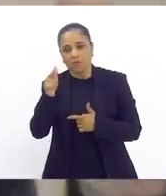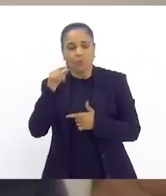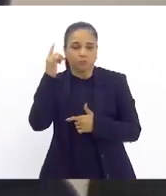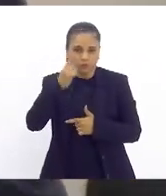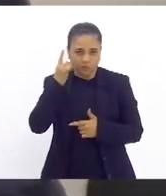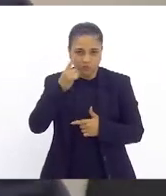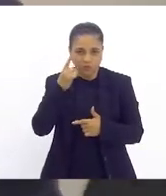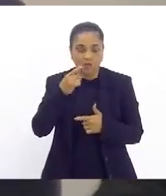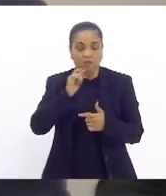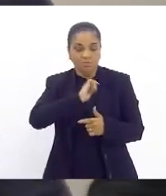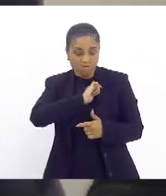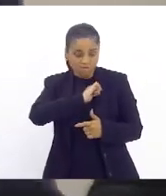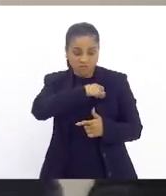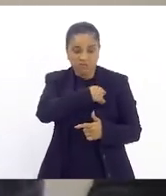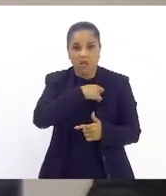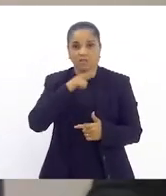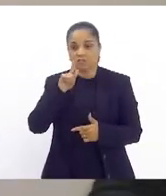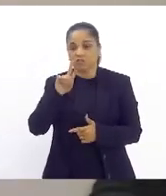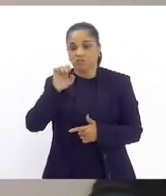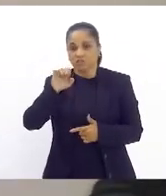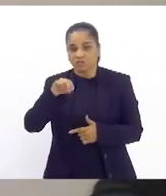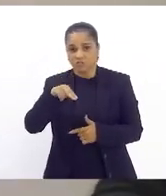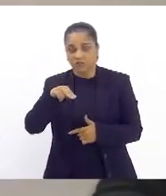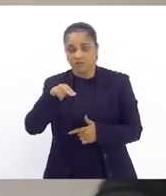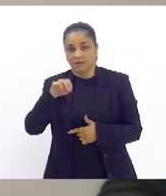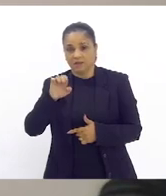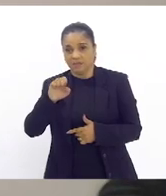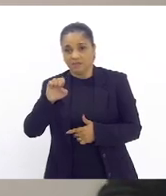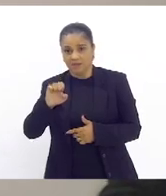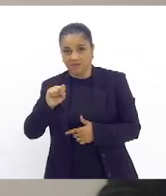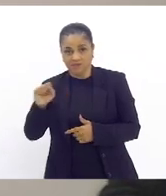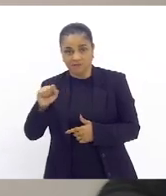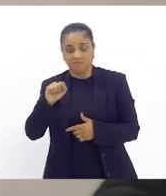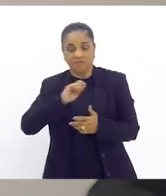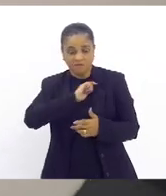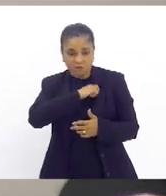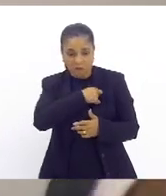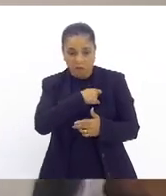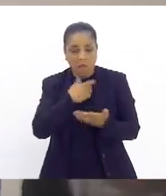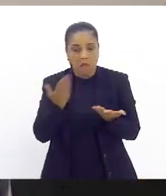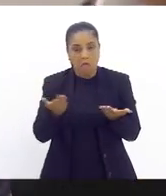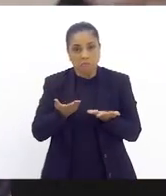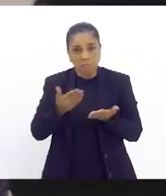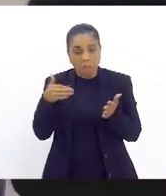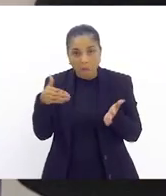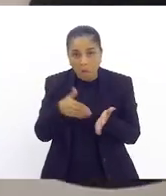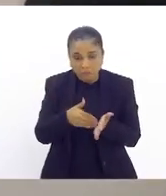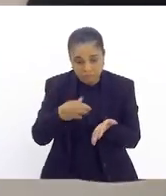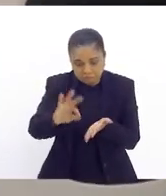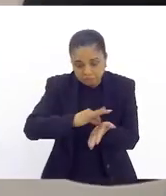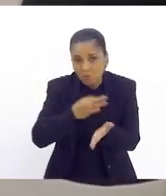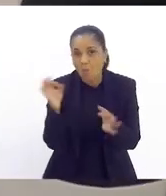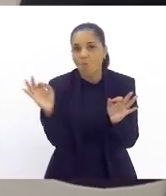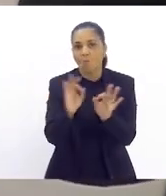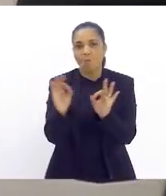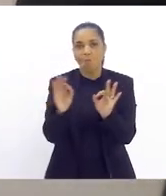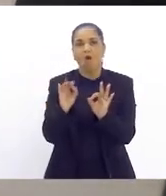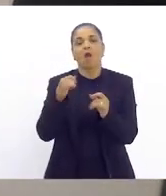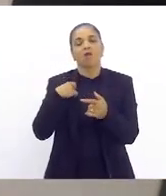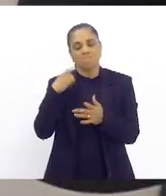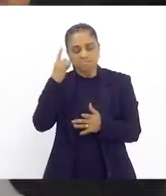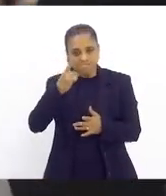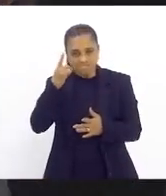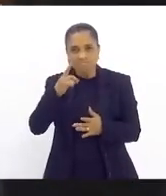pudesse fiscalizar e até hoje eles não assinaram mas você não tenha dúvidas aí que nós vamos pegar forte